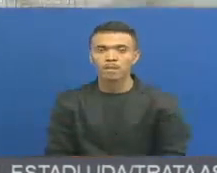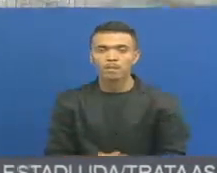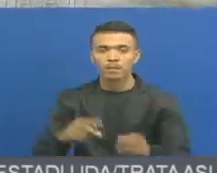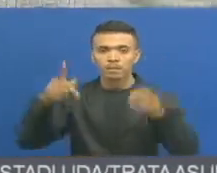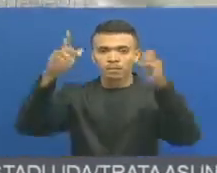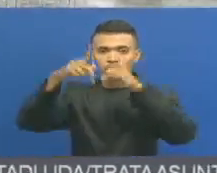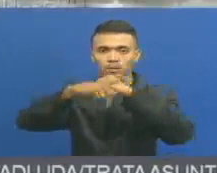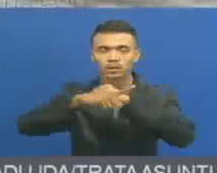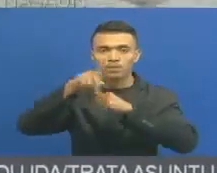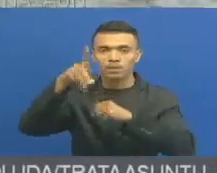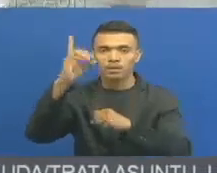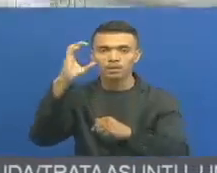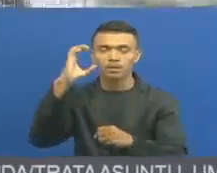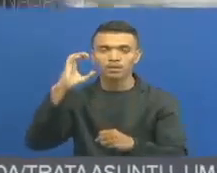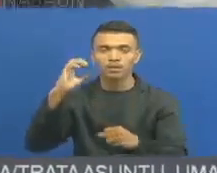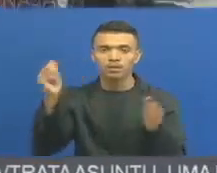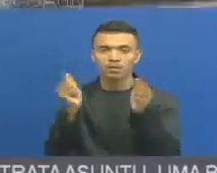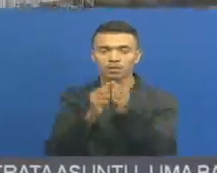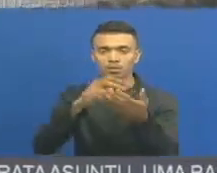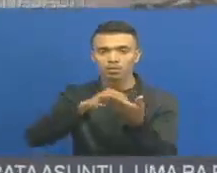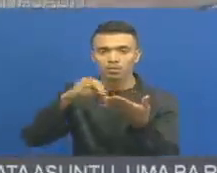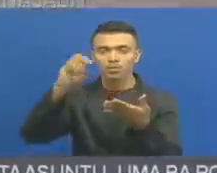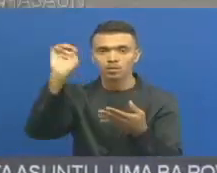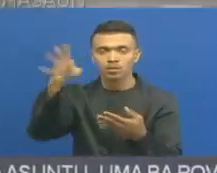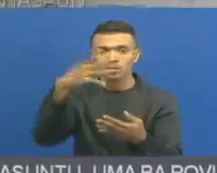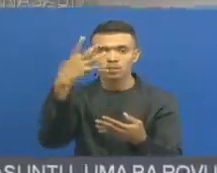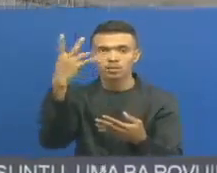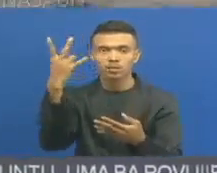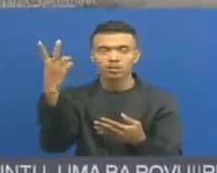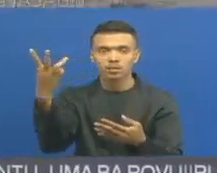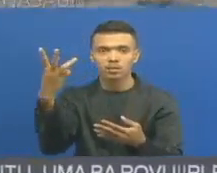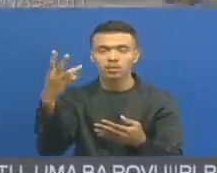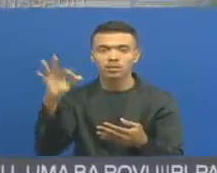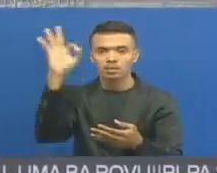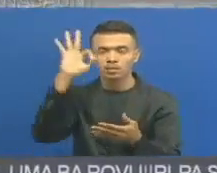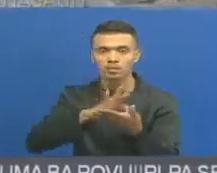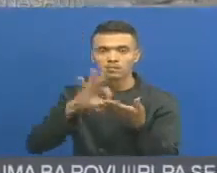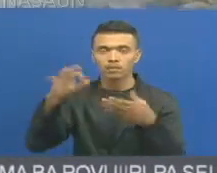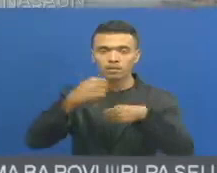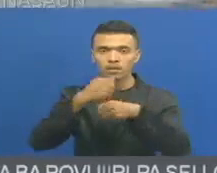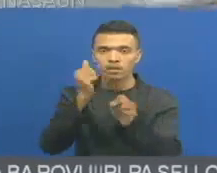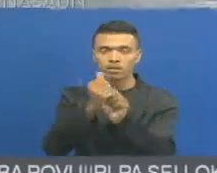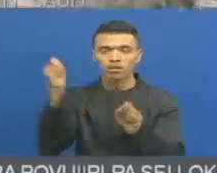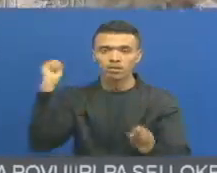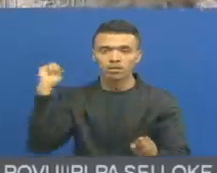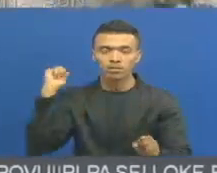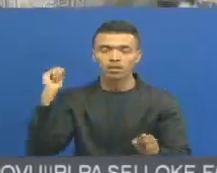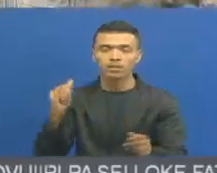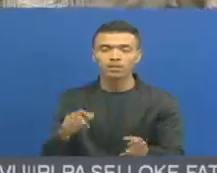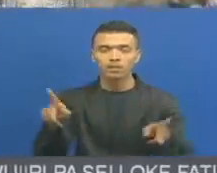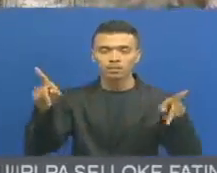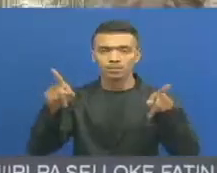Partido Demokrata Kristen KPDC ho numero sorteo sanulu resinen sexta-feira ne halau mini kampanya ihe suku wai